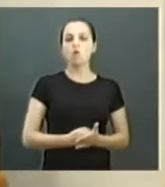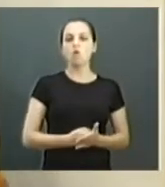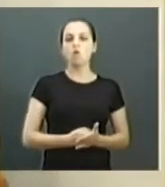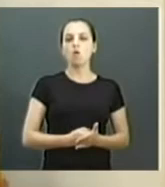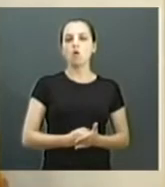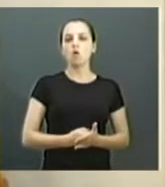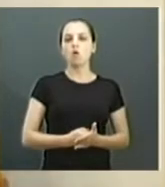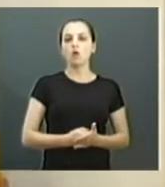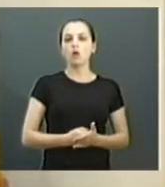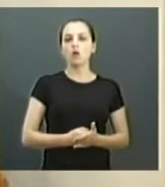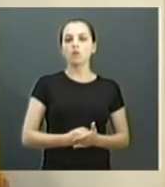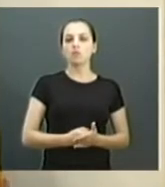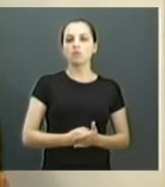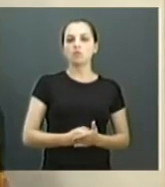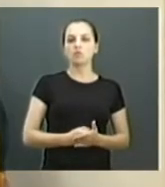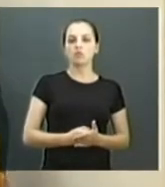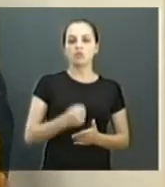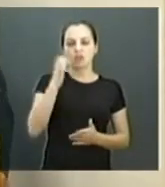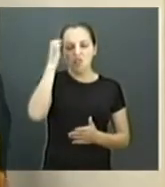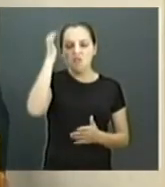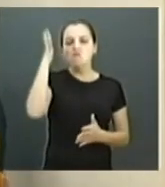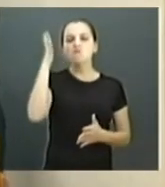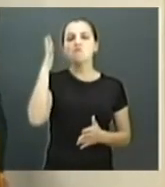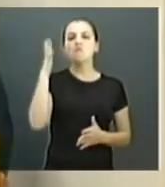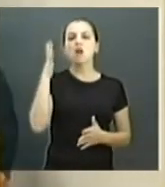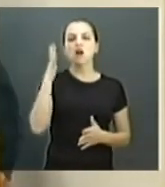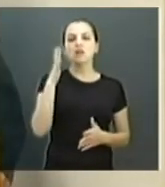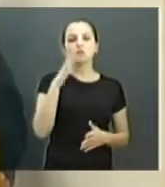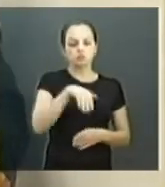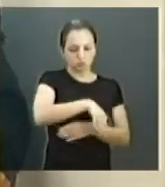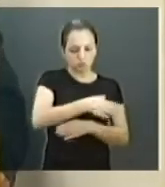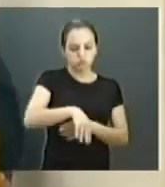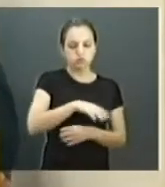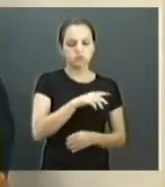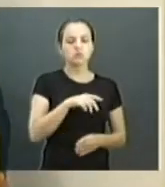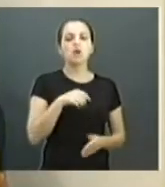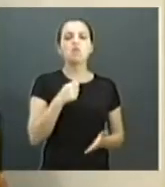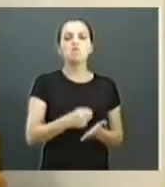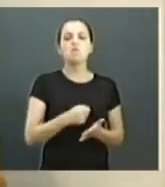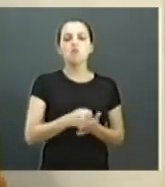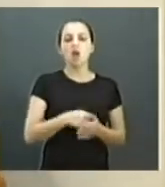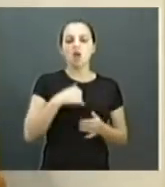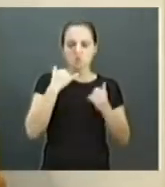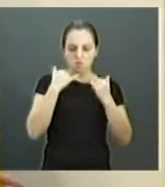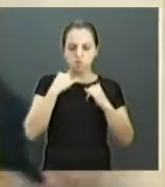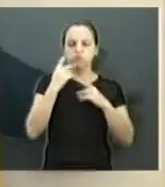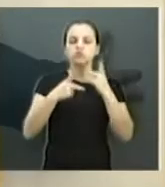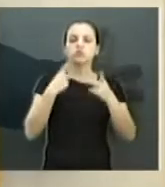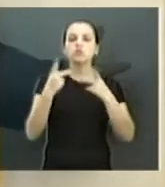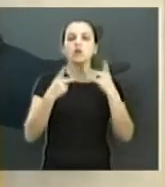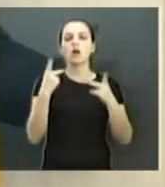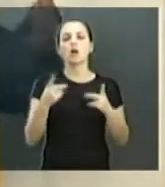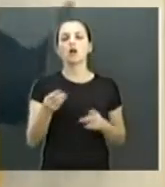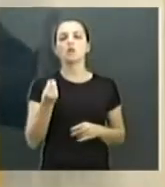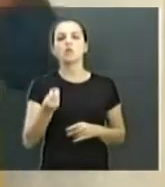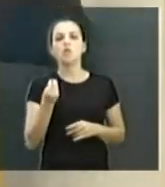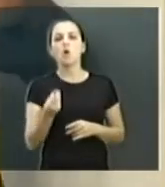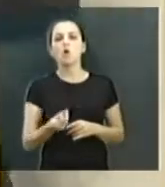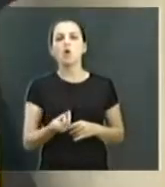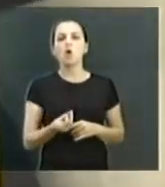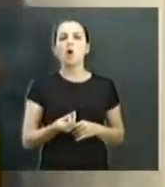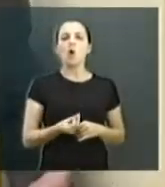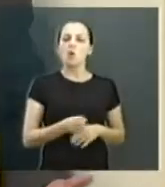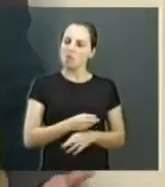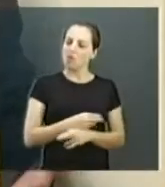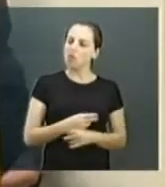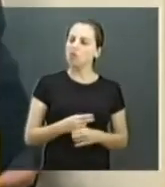Não é fácil a cobrança nas ruas, não. A política está desgastada, tem cobrança dia a dia. E aí, como que eu posso achar que a coisa